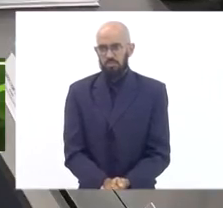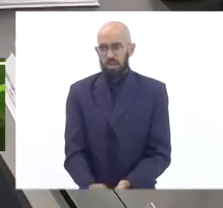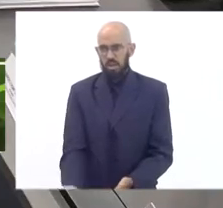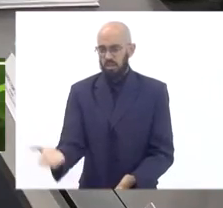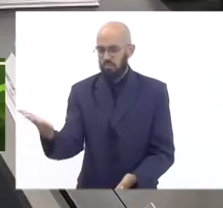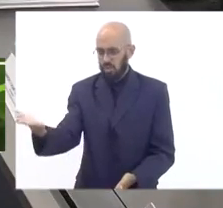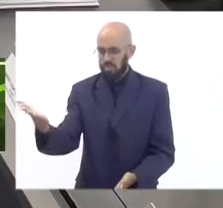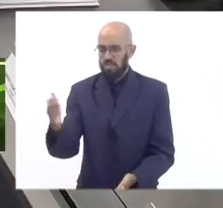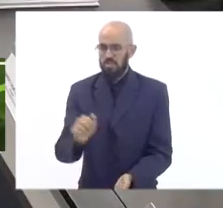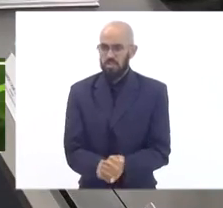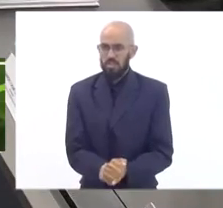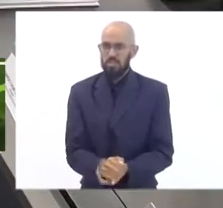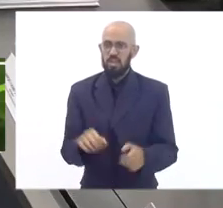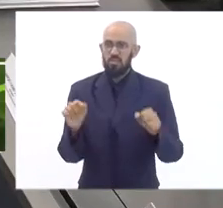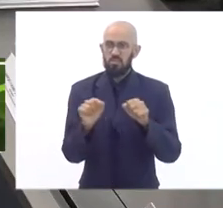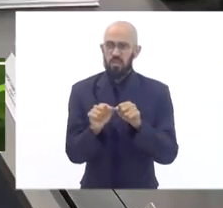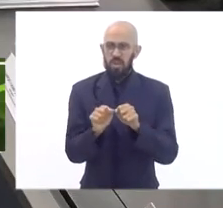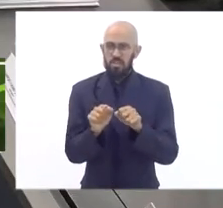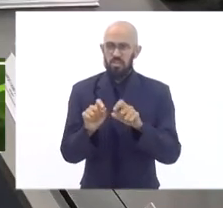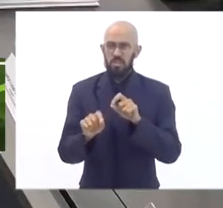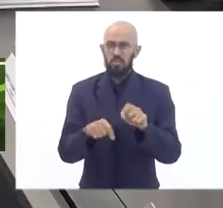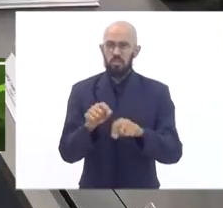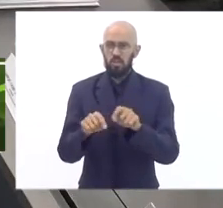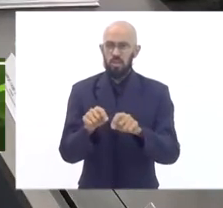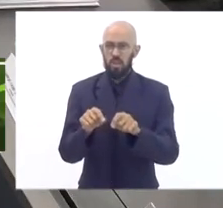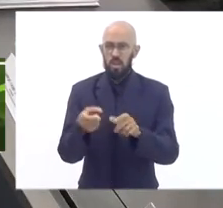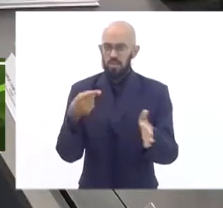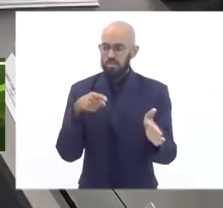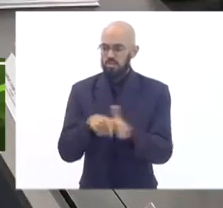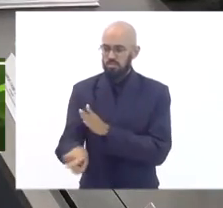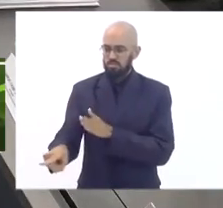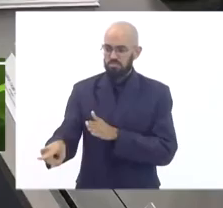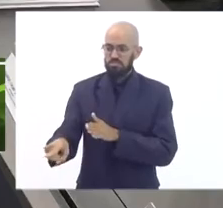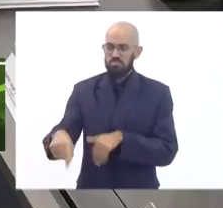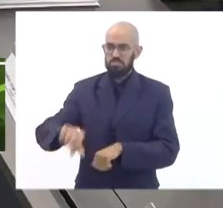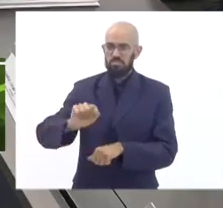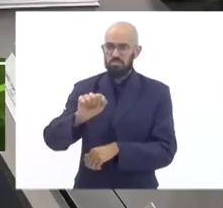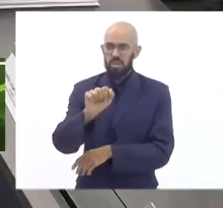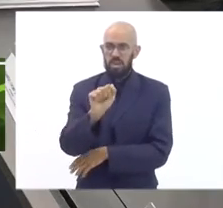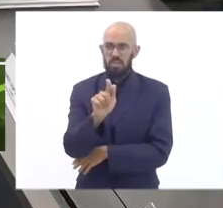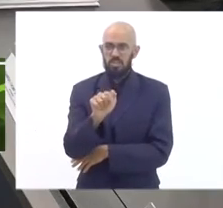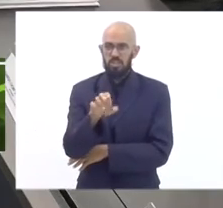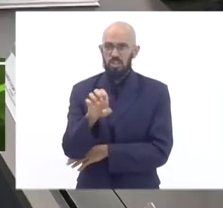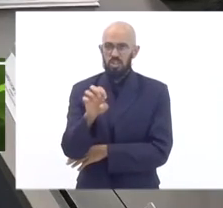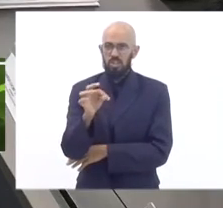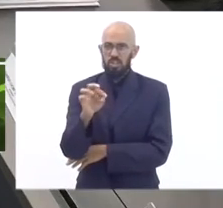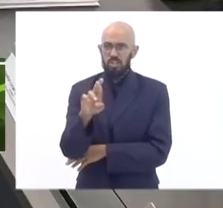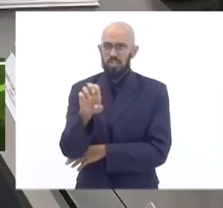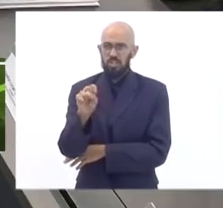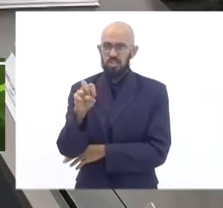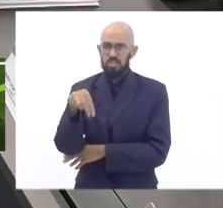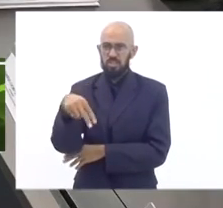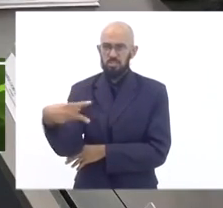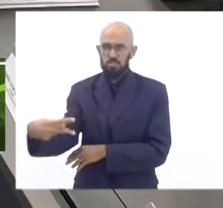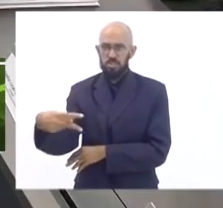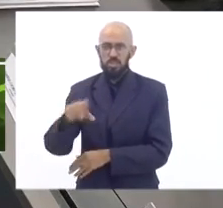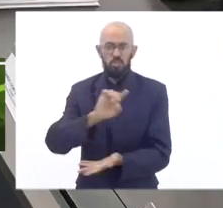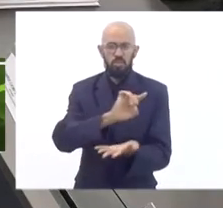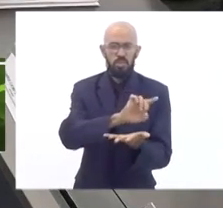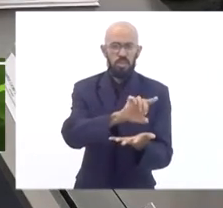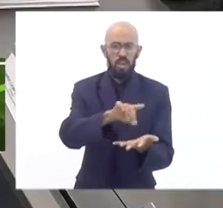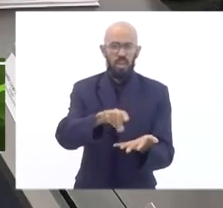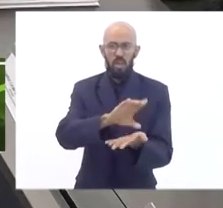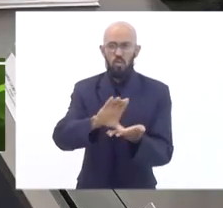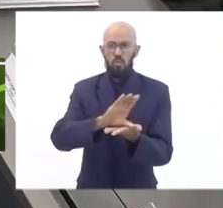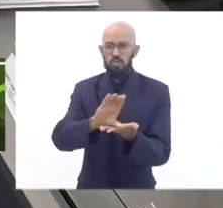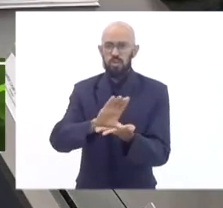Excelência faça as indagações necessárias à Getransp sobre custeio, o que faz cada conselheiro, quais